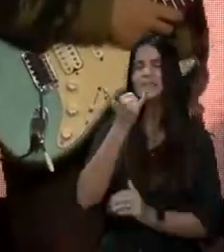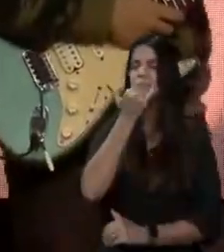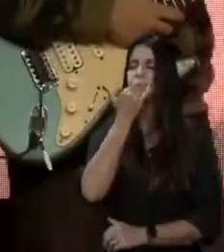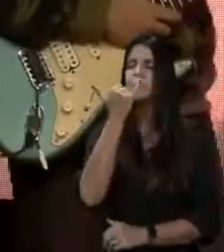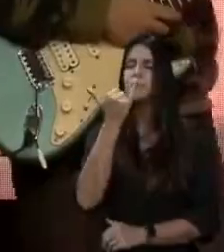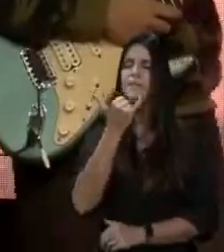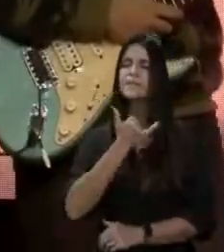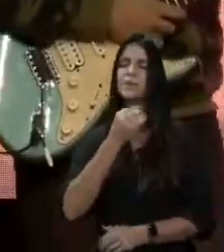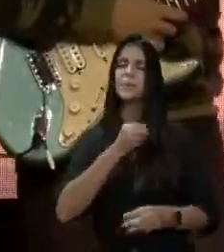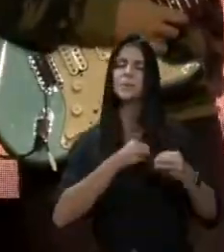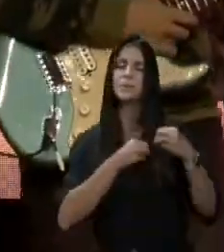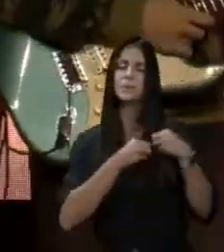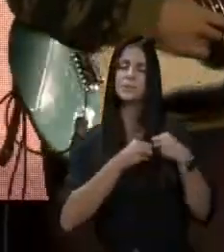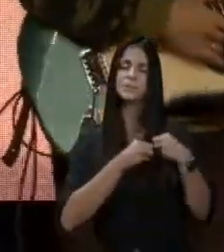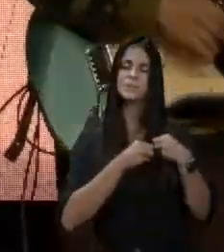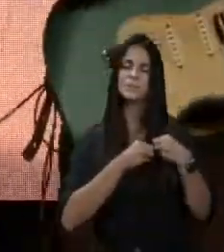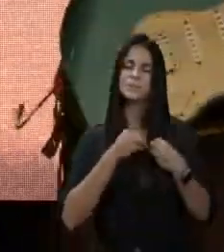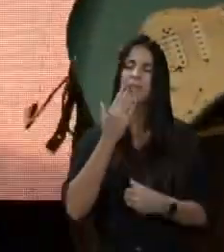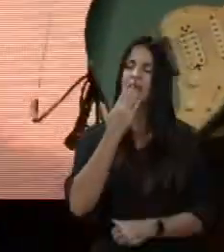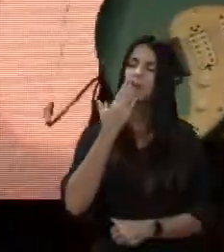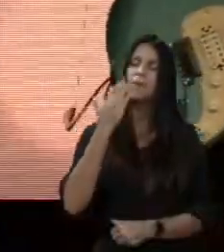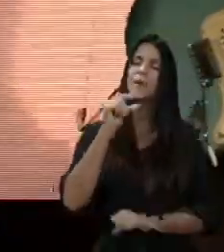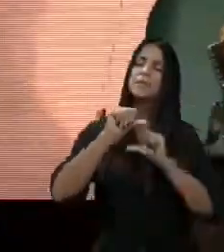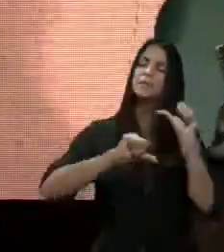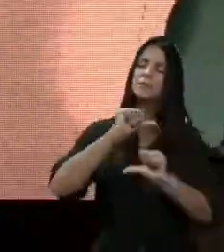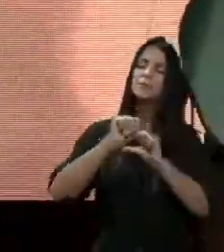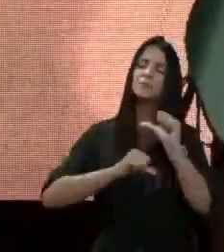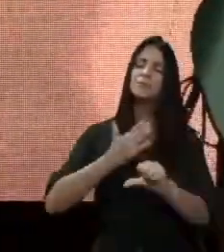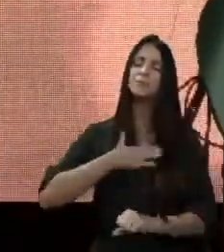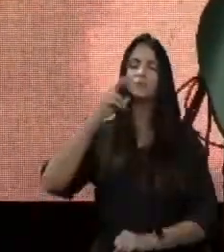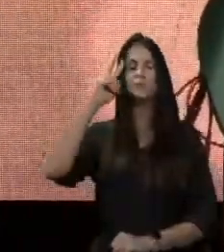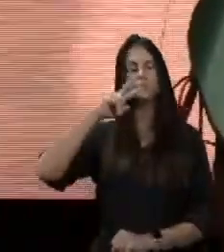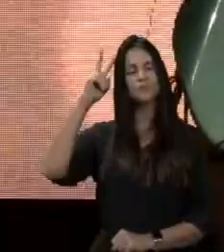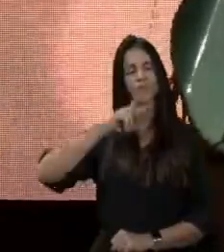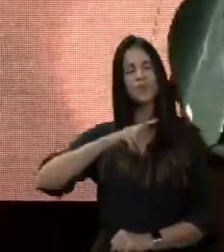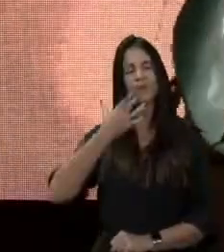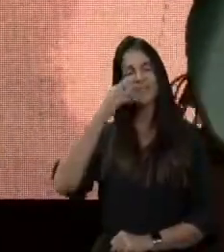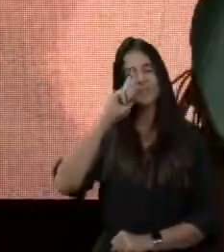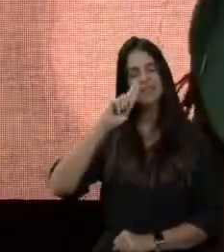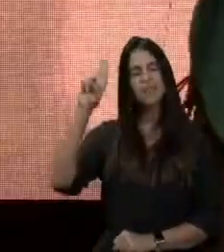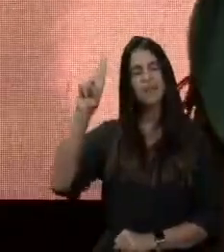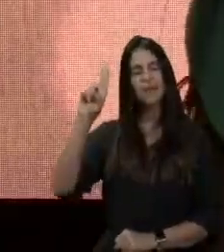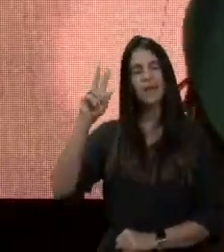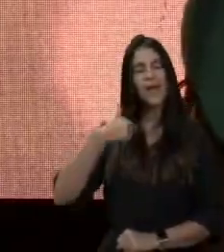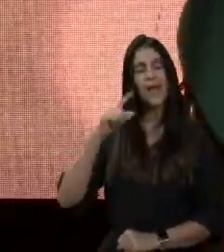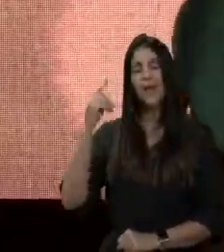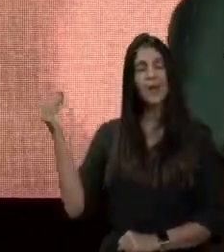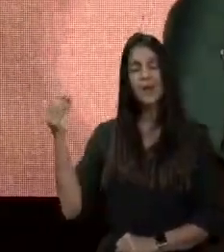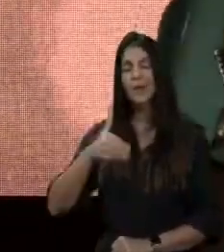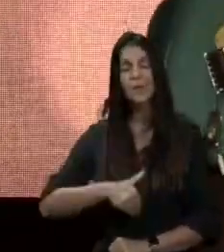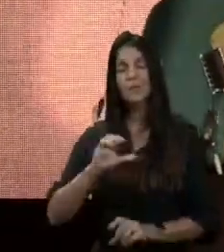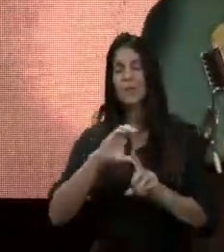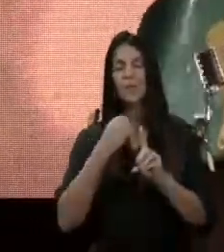pecados e eu te peço que o senhor muito a minha história Senhor eu não vim a